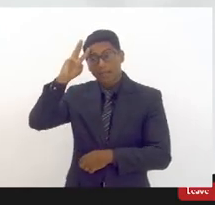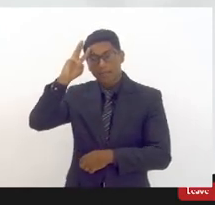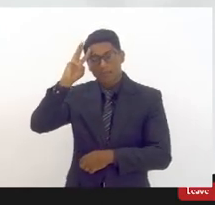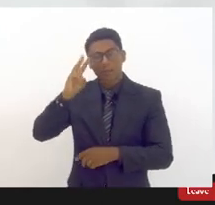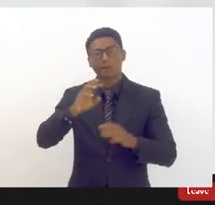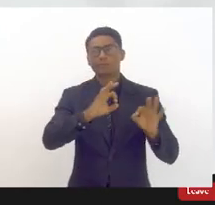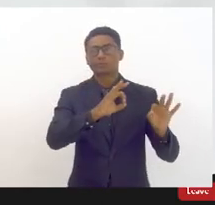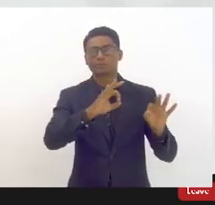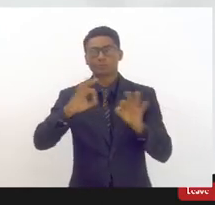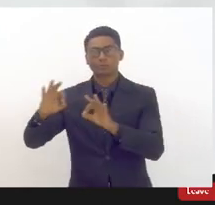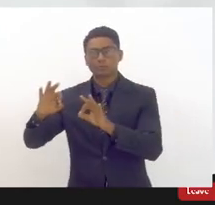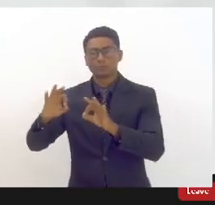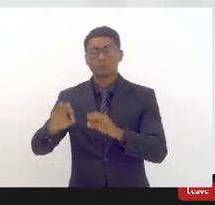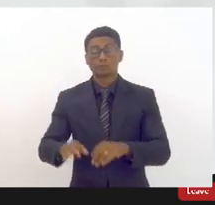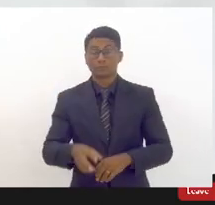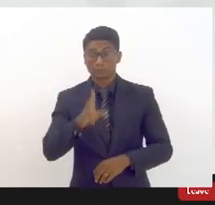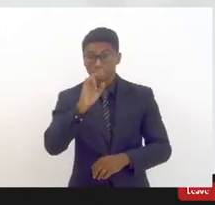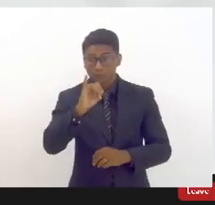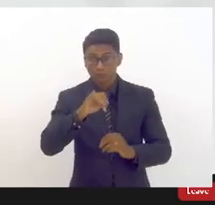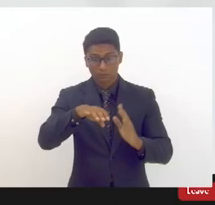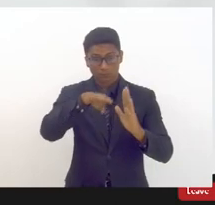acho que uma vez o cronograma concluído,